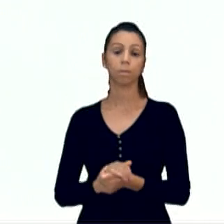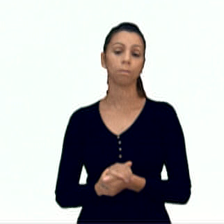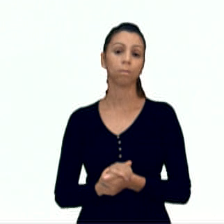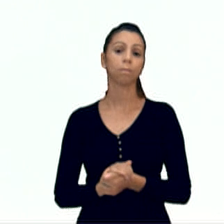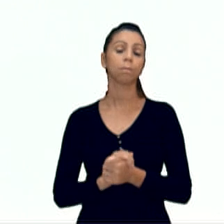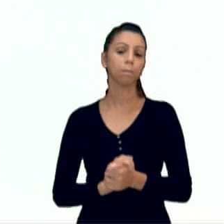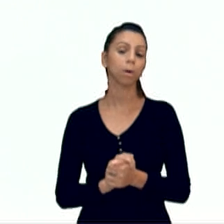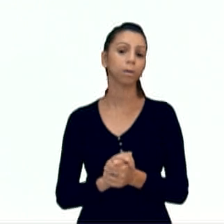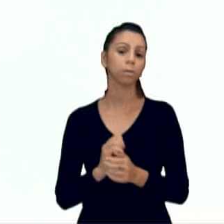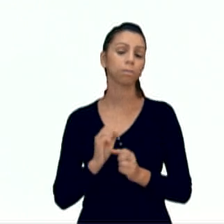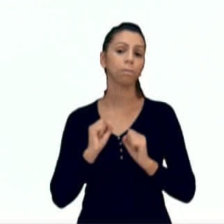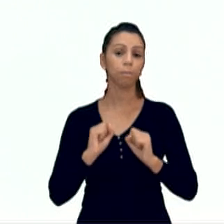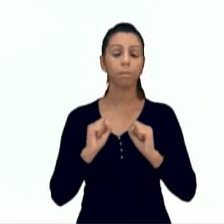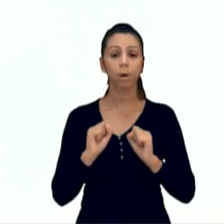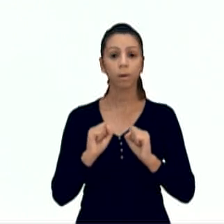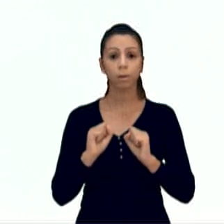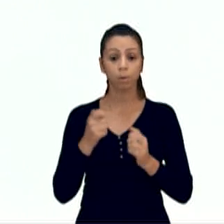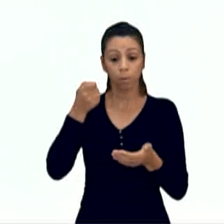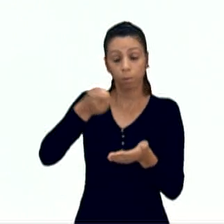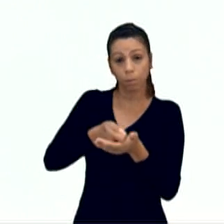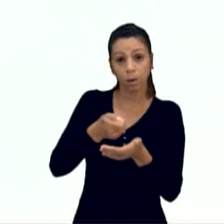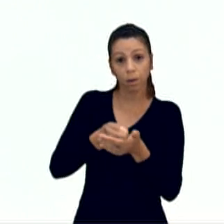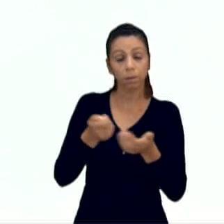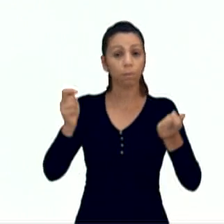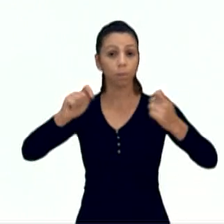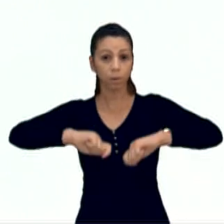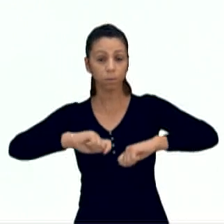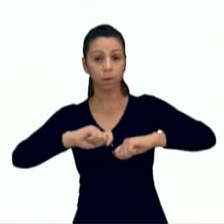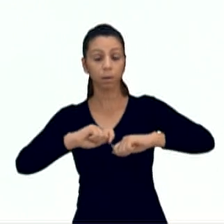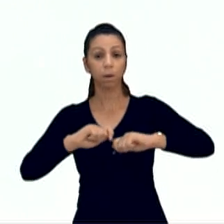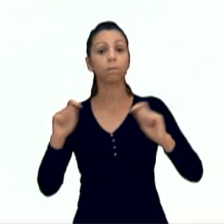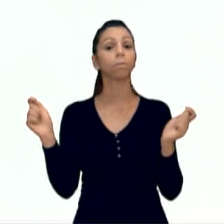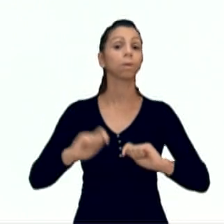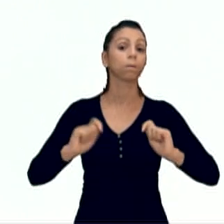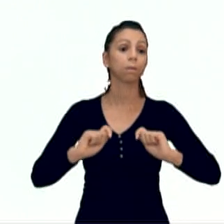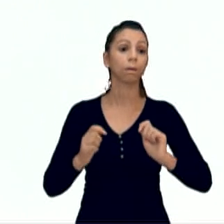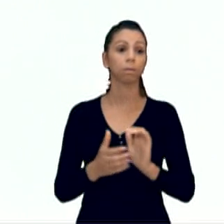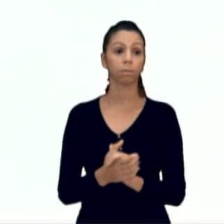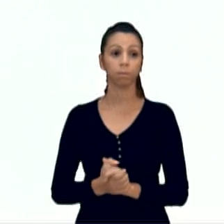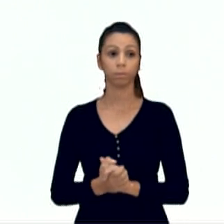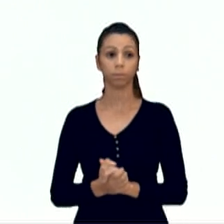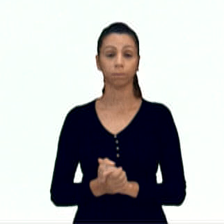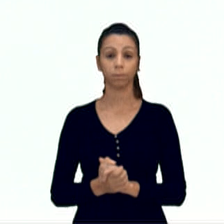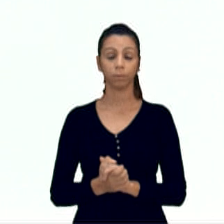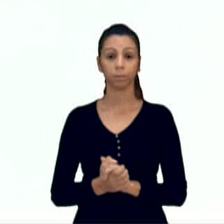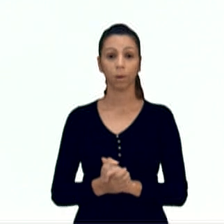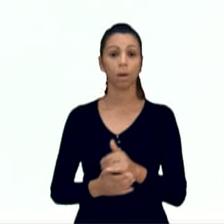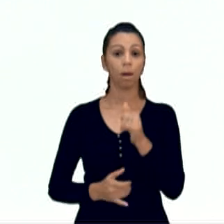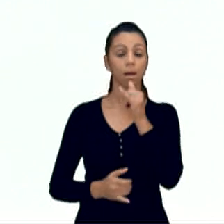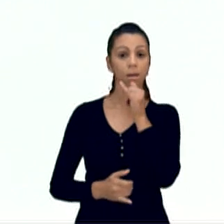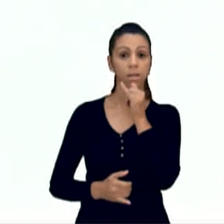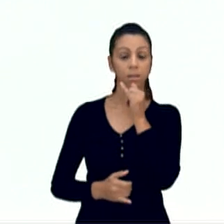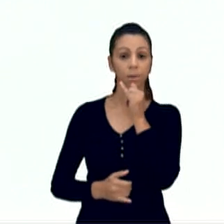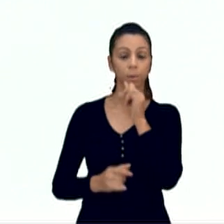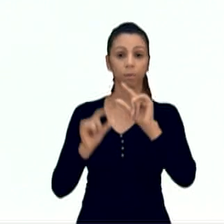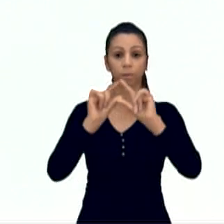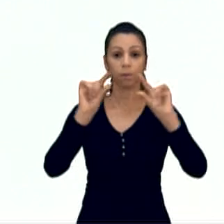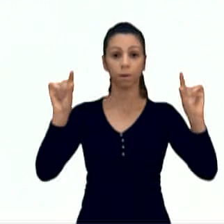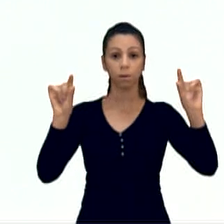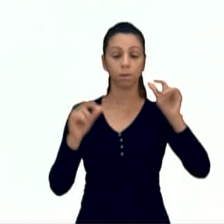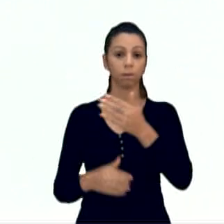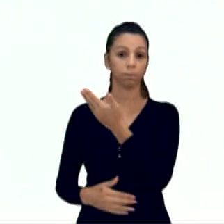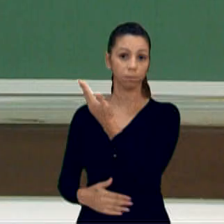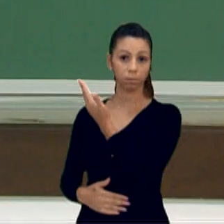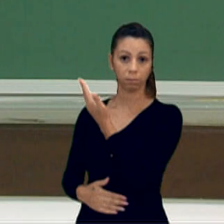necessidade, obrigação ou possibilidade. Olha o exemplo, I must do my